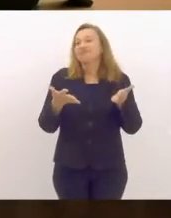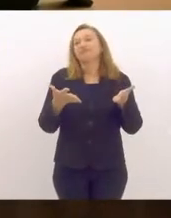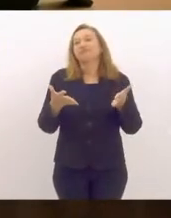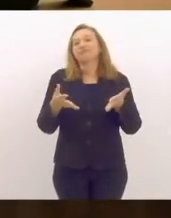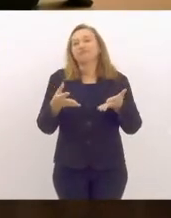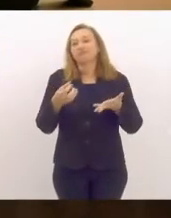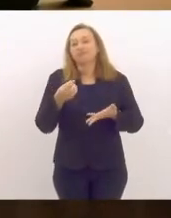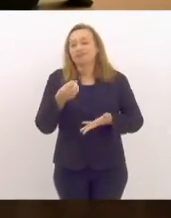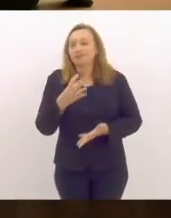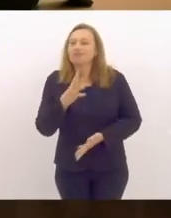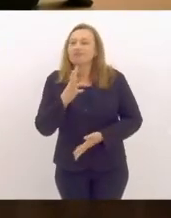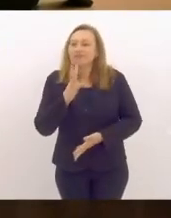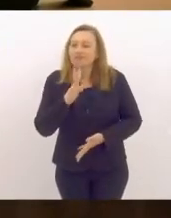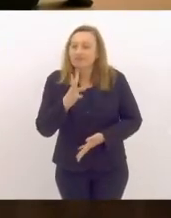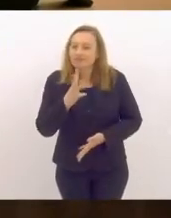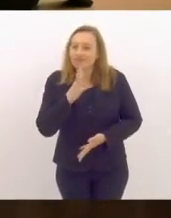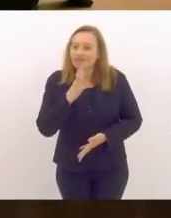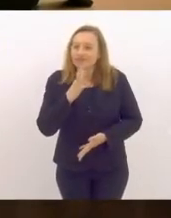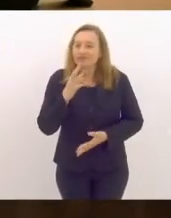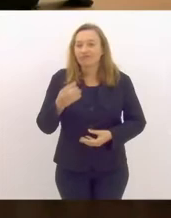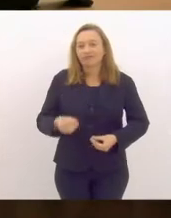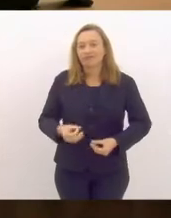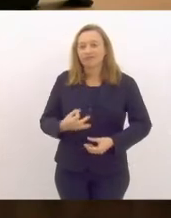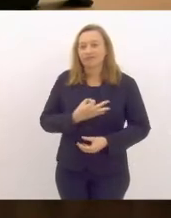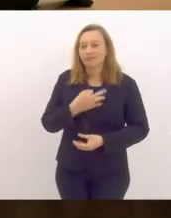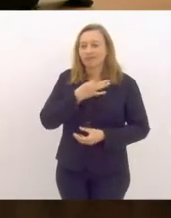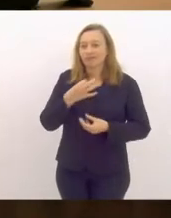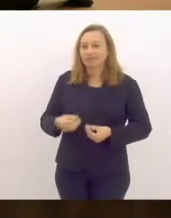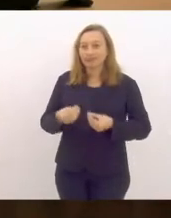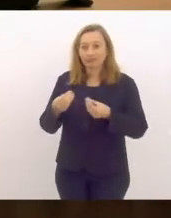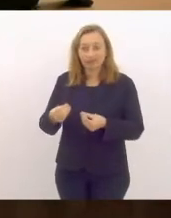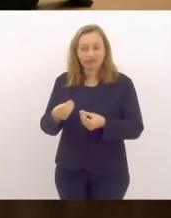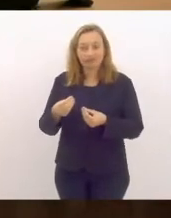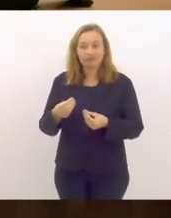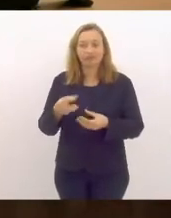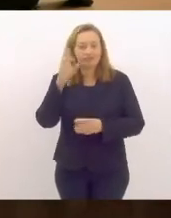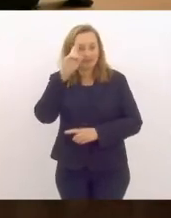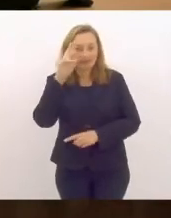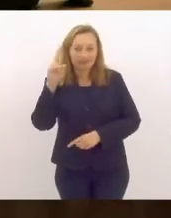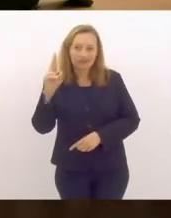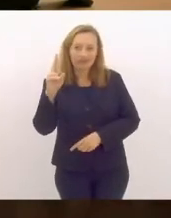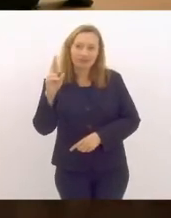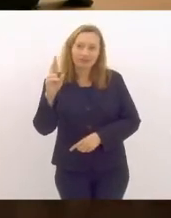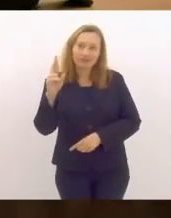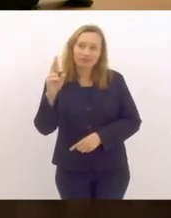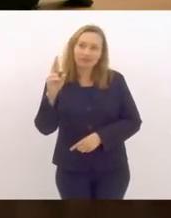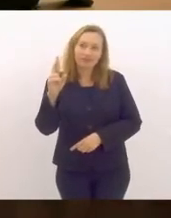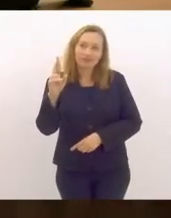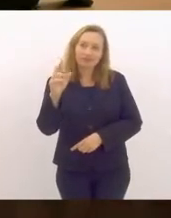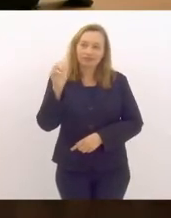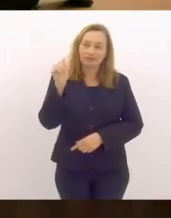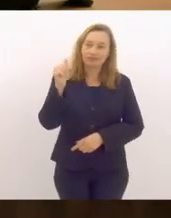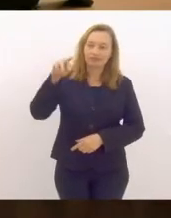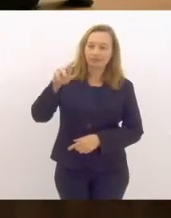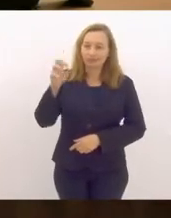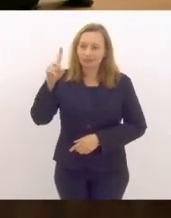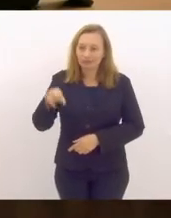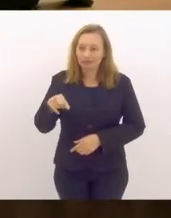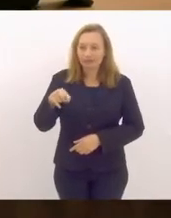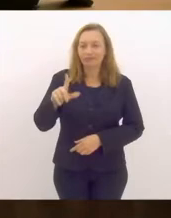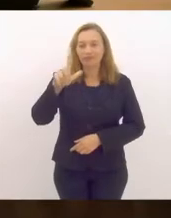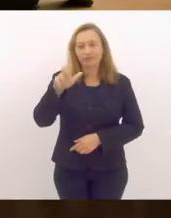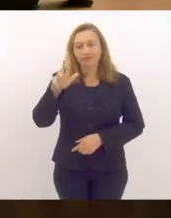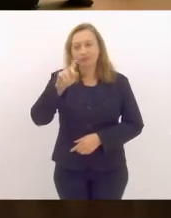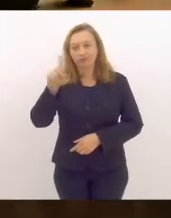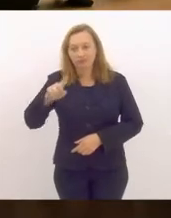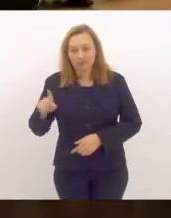iniciativa de reconhecer e conceder a medalha Tiradentes ao senhor André Luiz Machado de